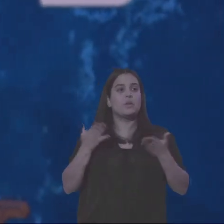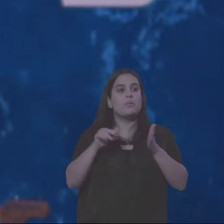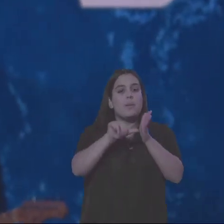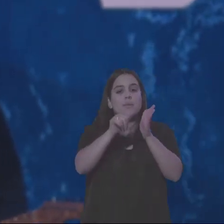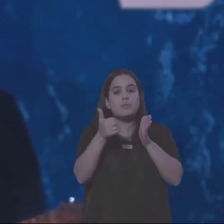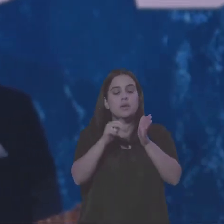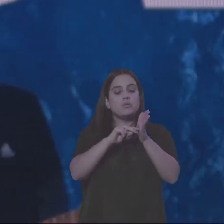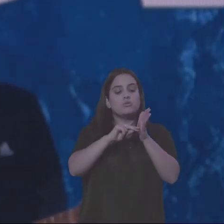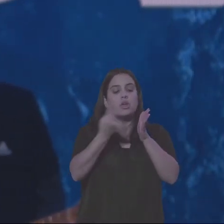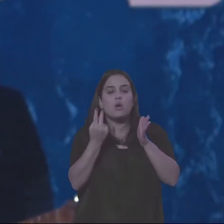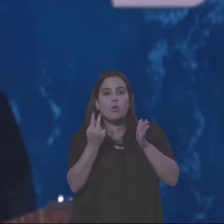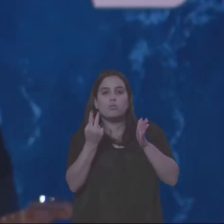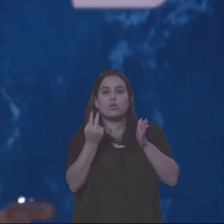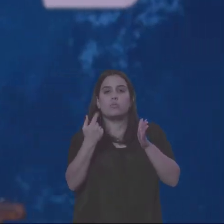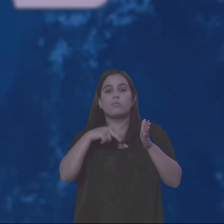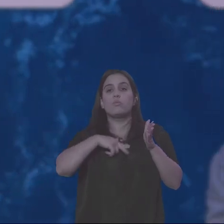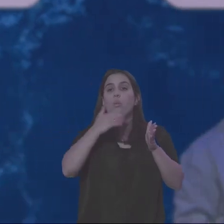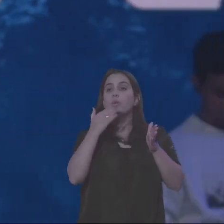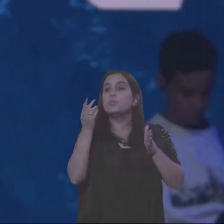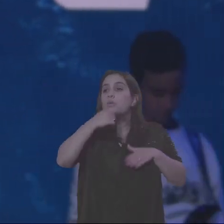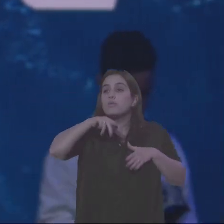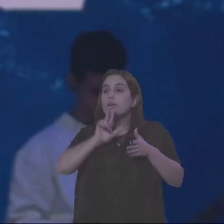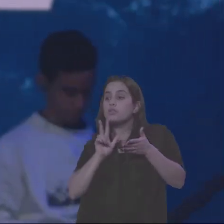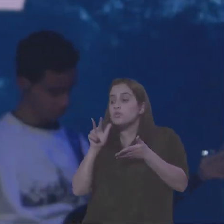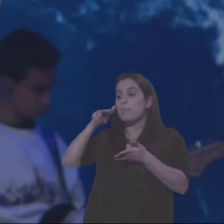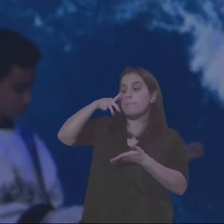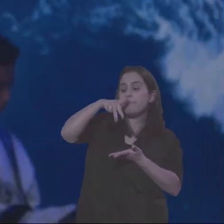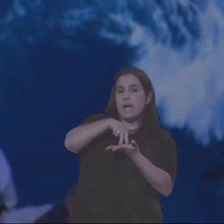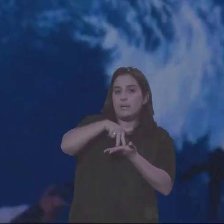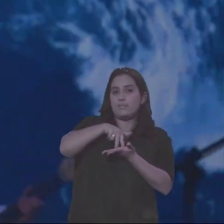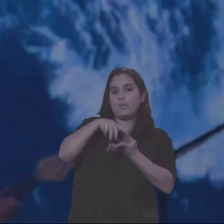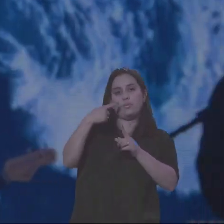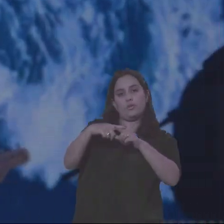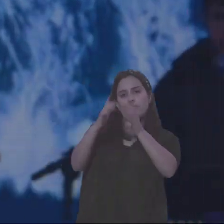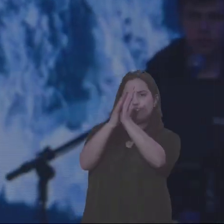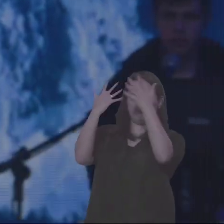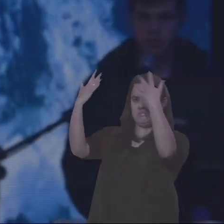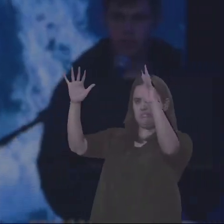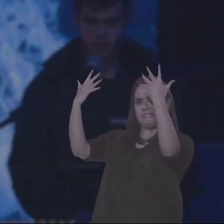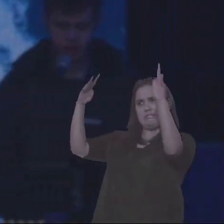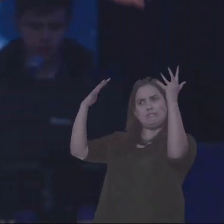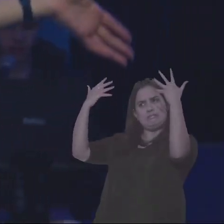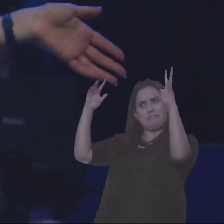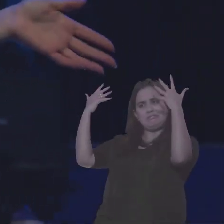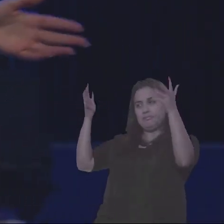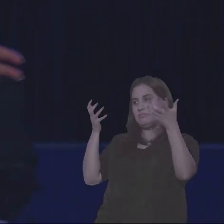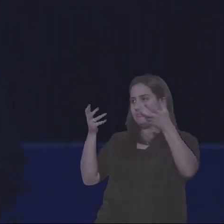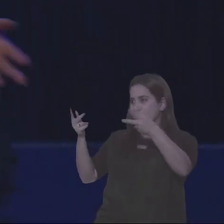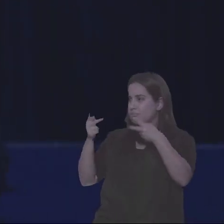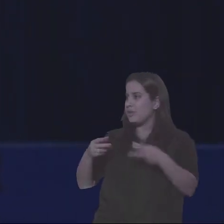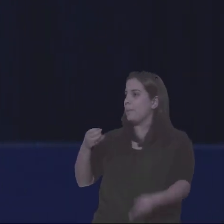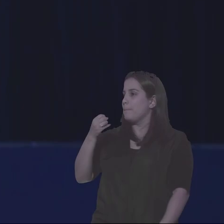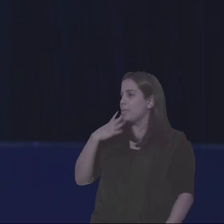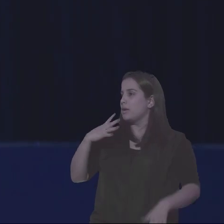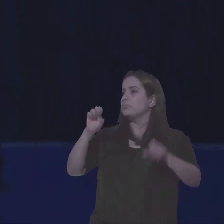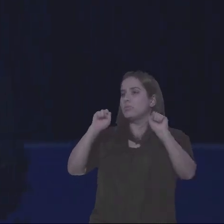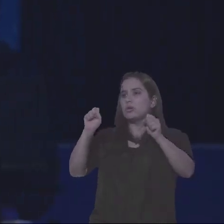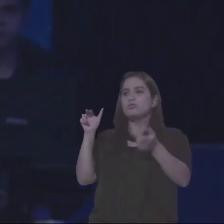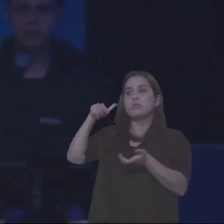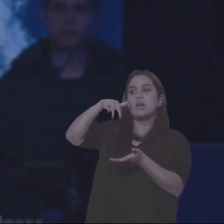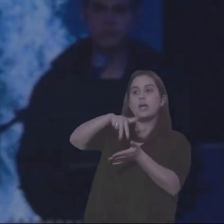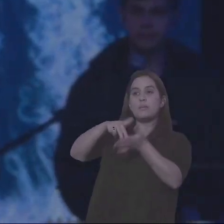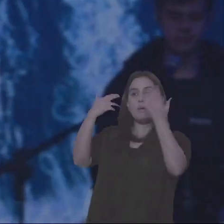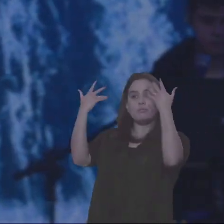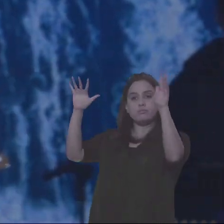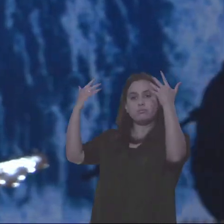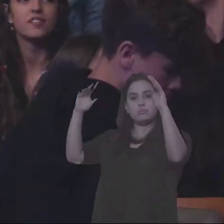pela segunda vez, eu vou pedir pra vocês ficarem de pé, porque a gente vai aplaudir vocês, a gente quer receber vocês muito bem aqui. Então pode ficar em pé, vamos lá,